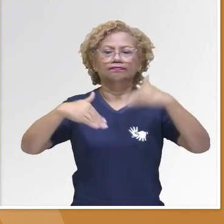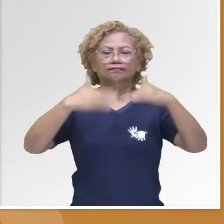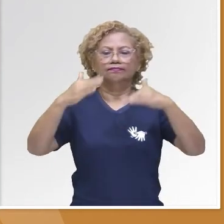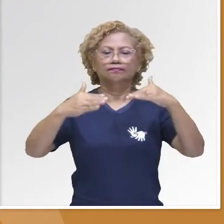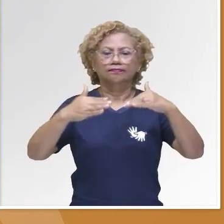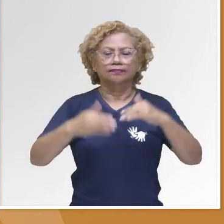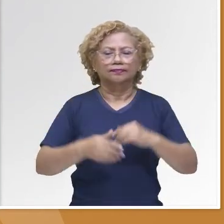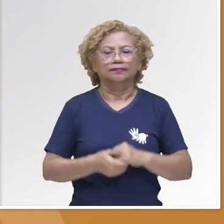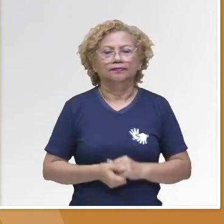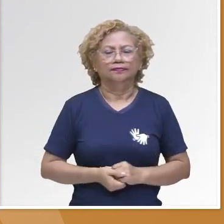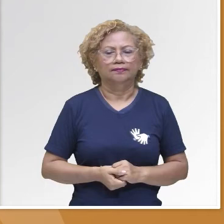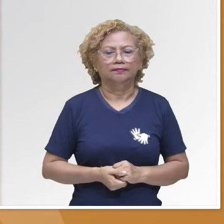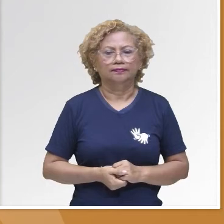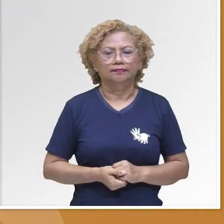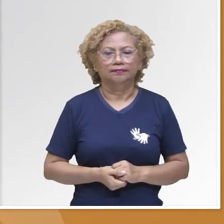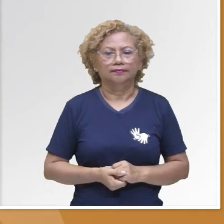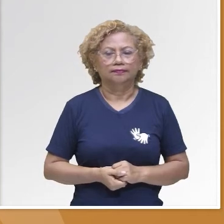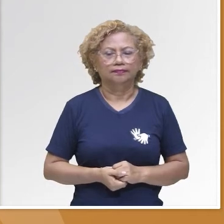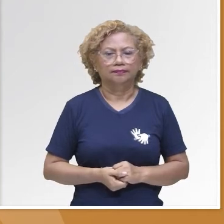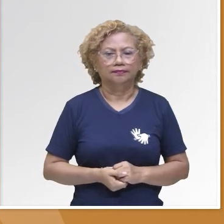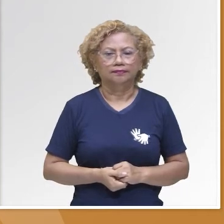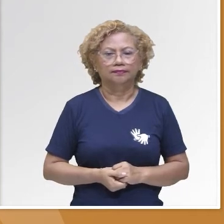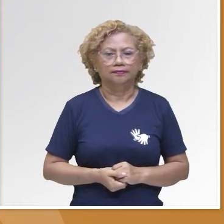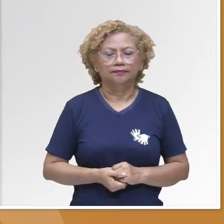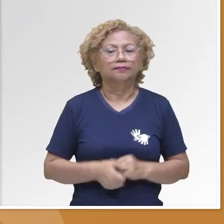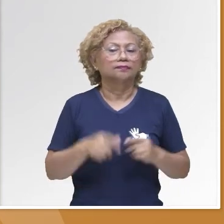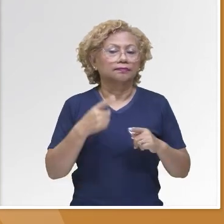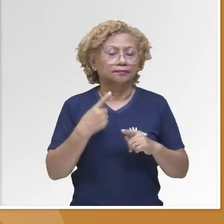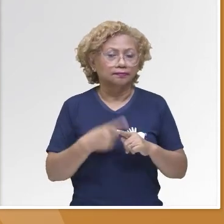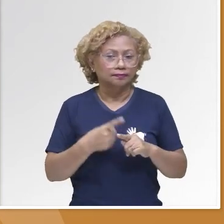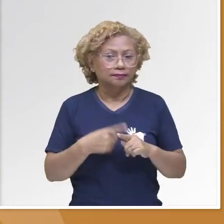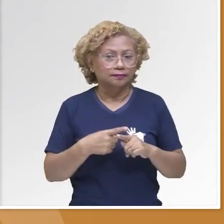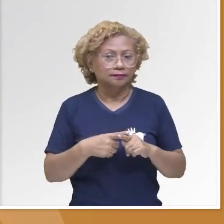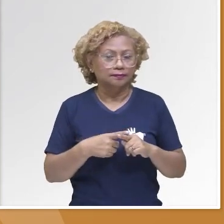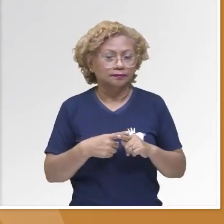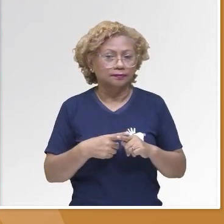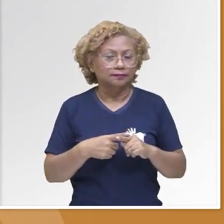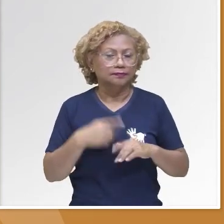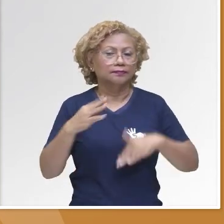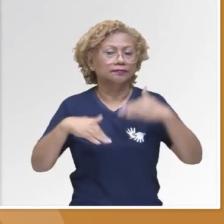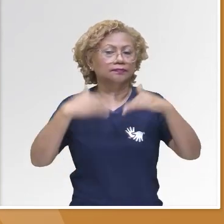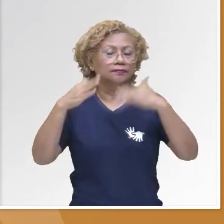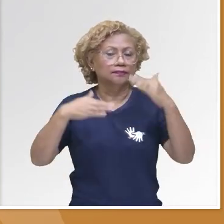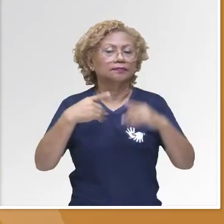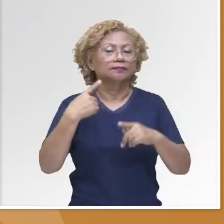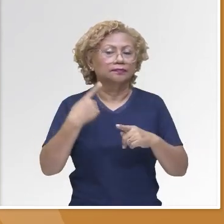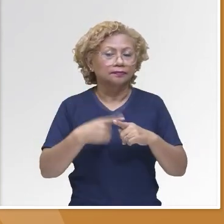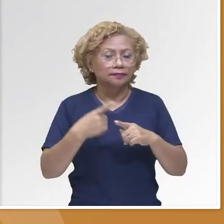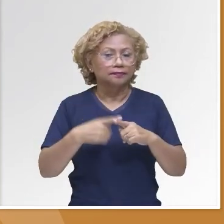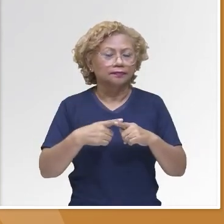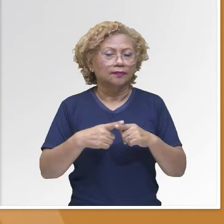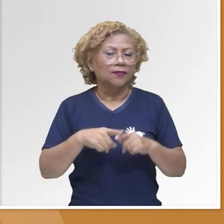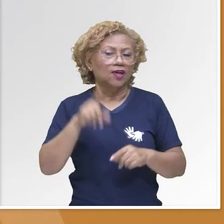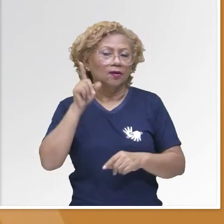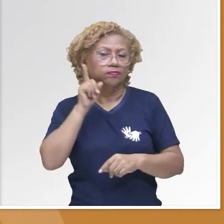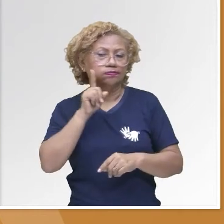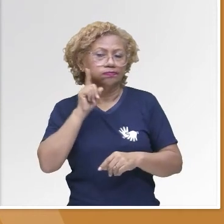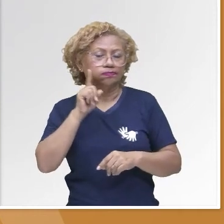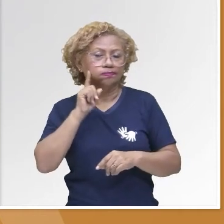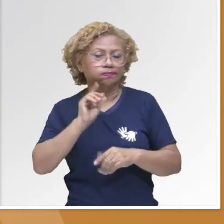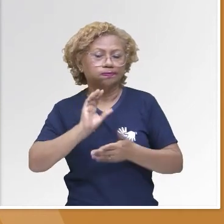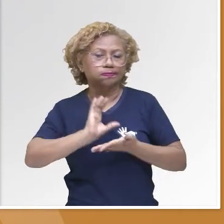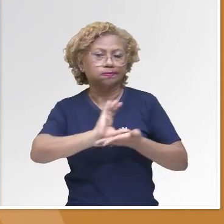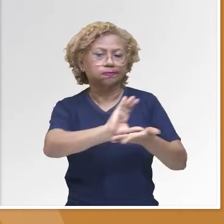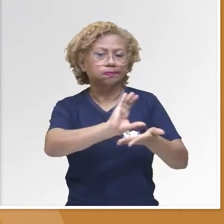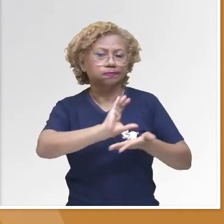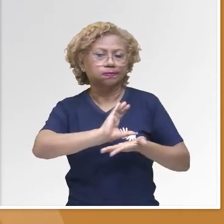relativamente de desenvolvimento alto, justamente por conta, né, de investimentos estadunidenses